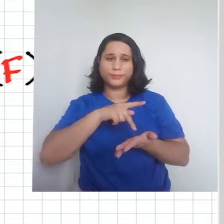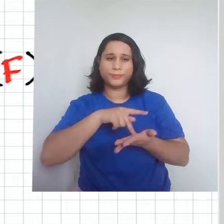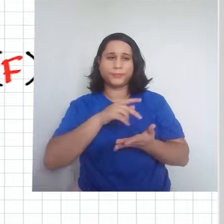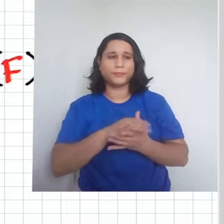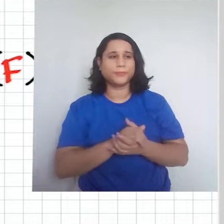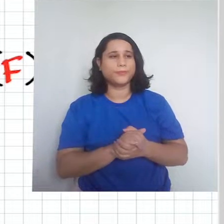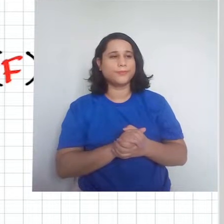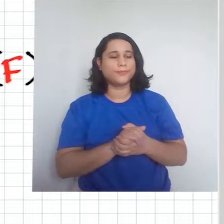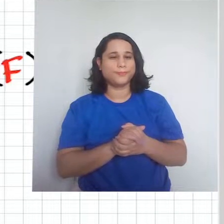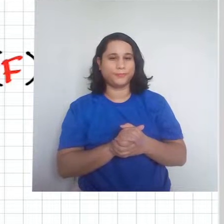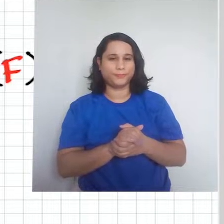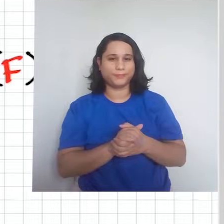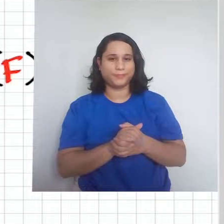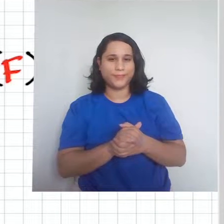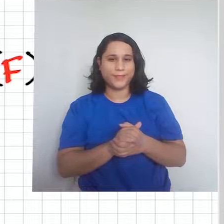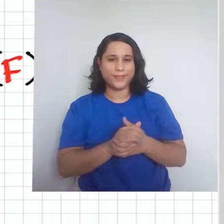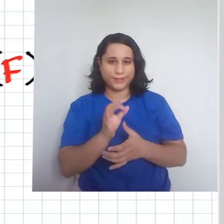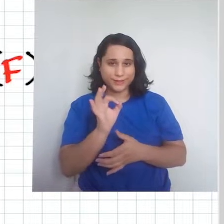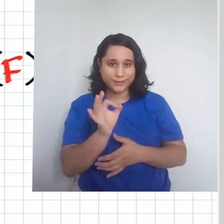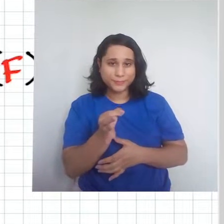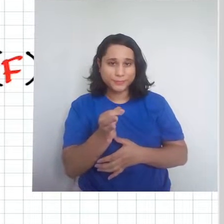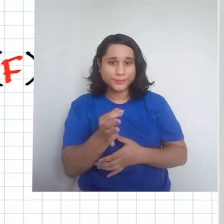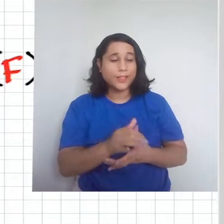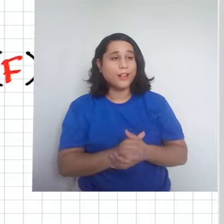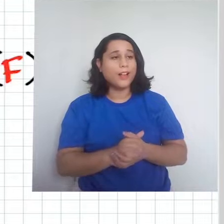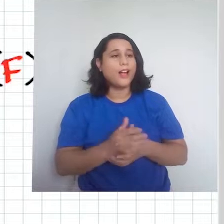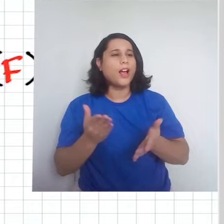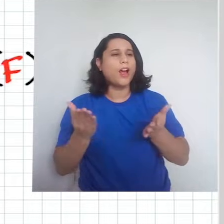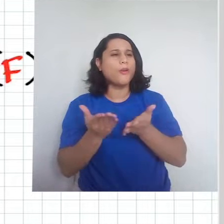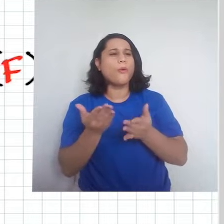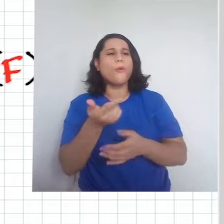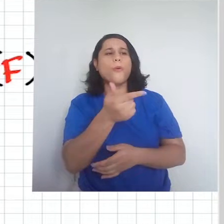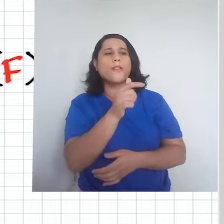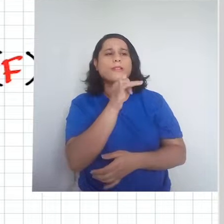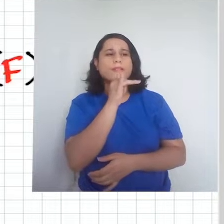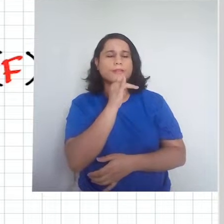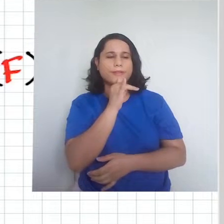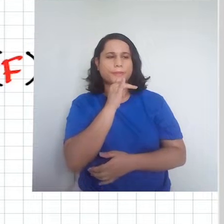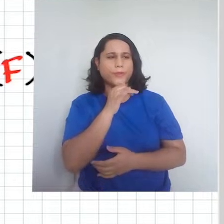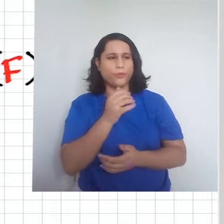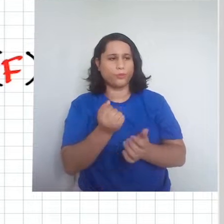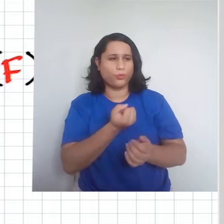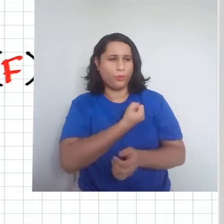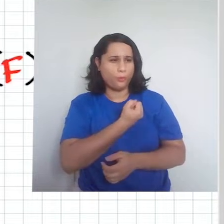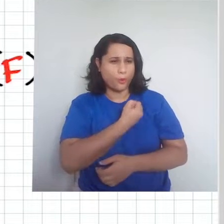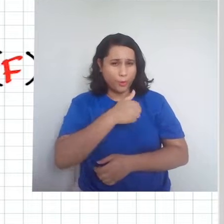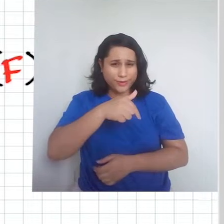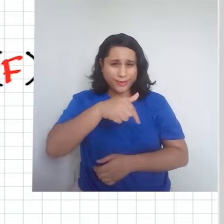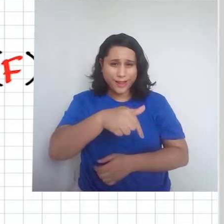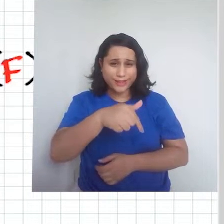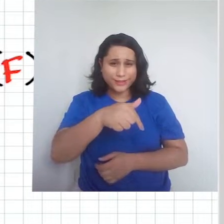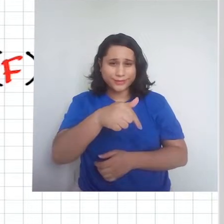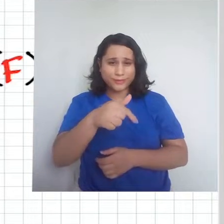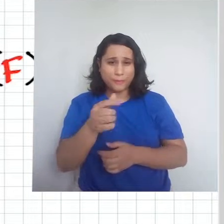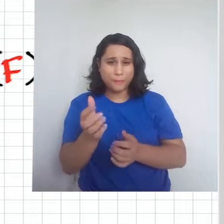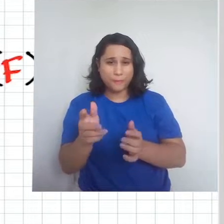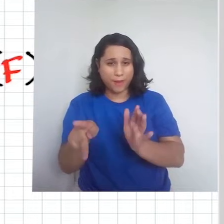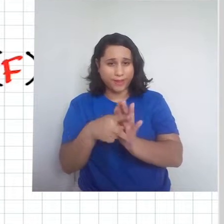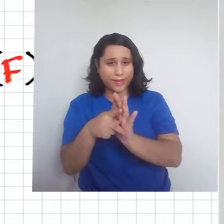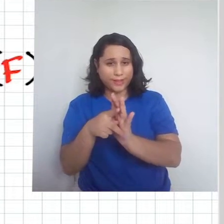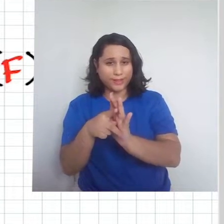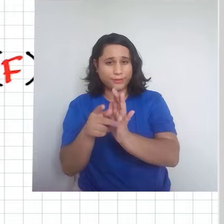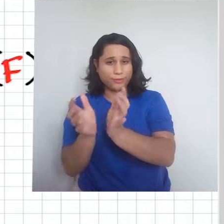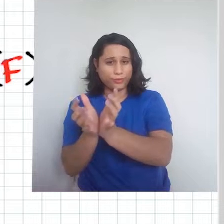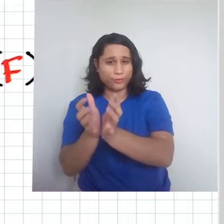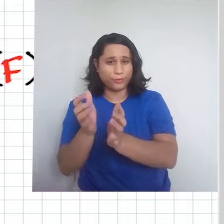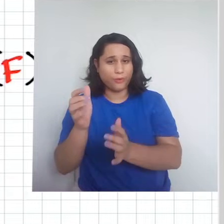Verdadeira. Tudo bem? Agora vamos ao próximo. 7 pertence a S. Olha